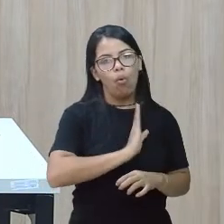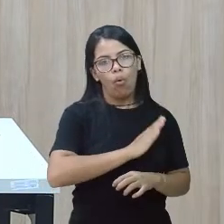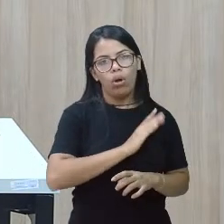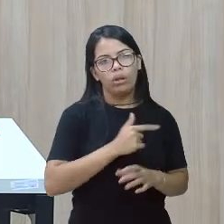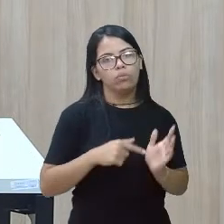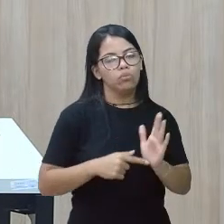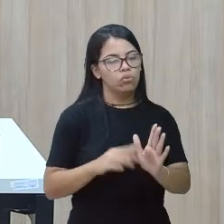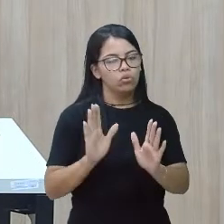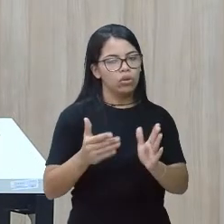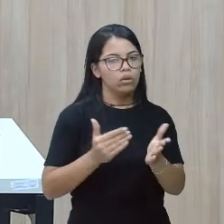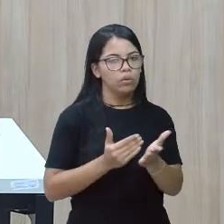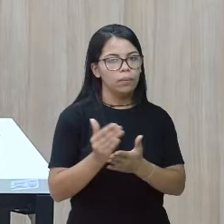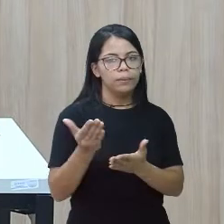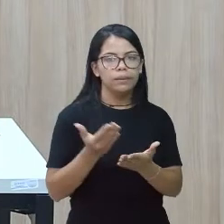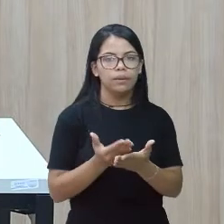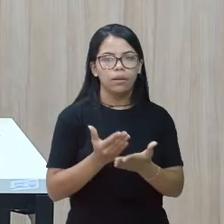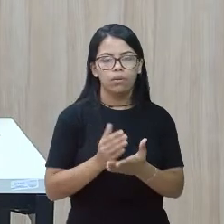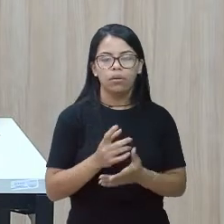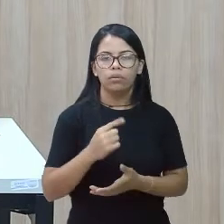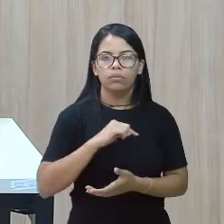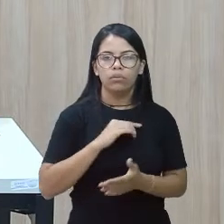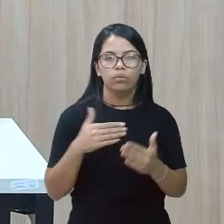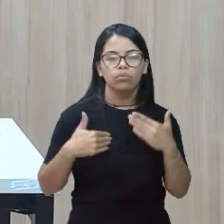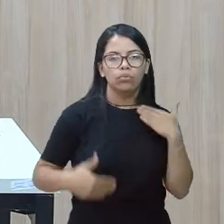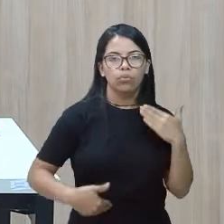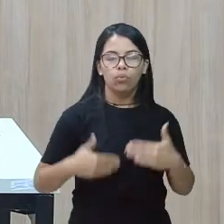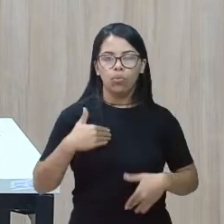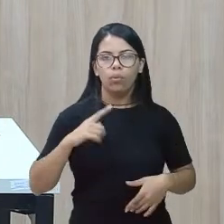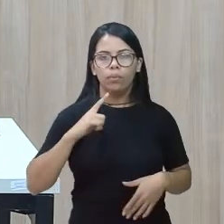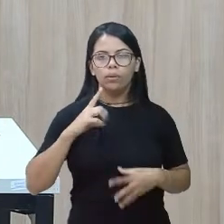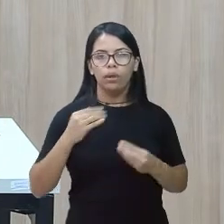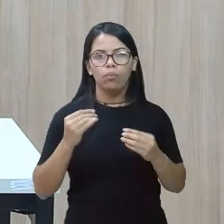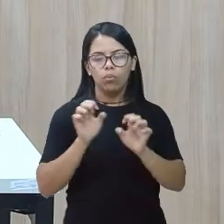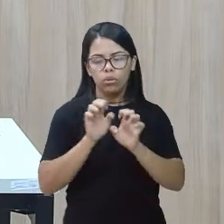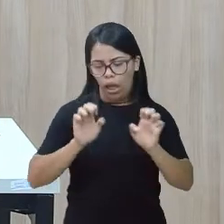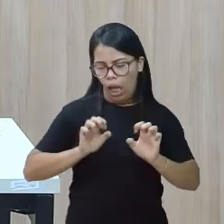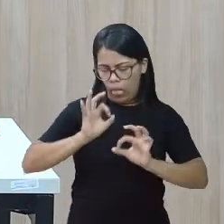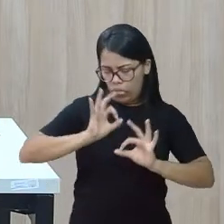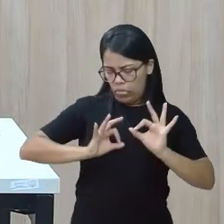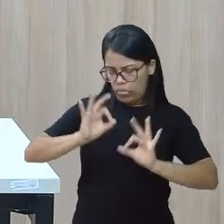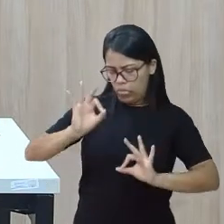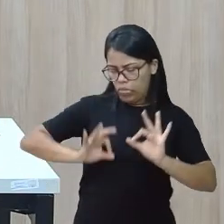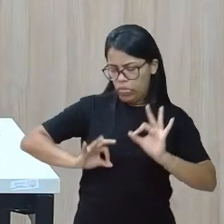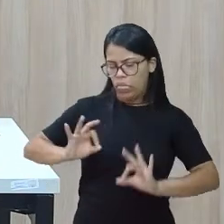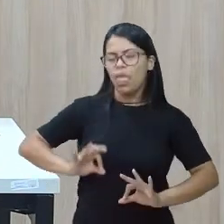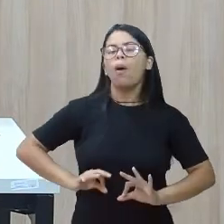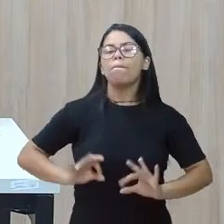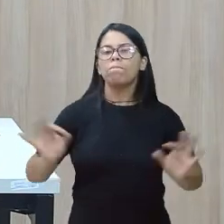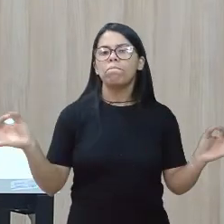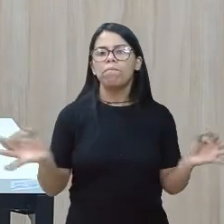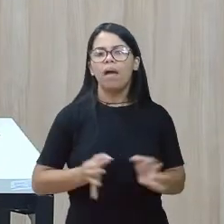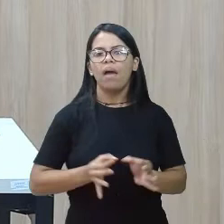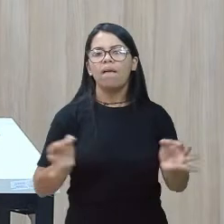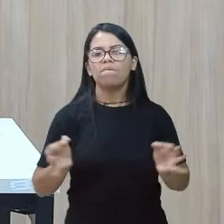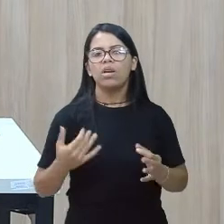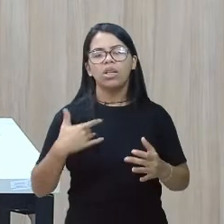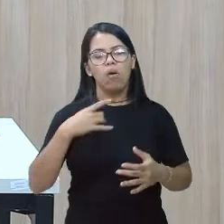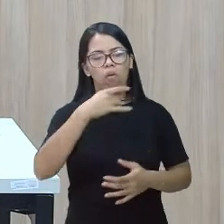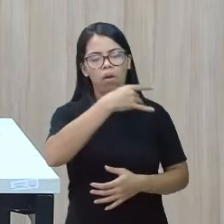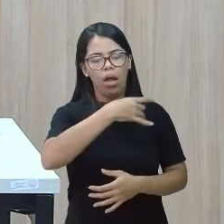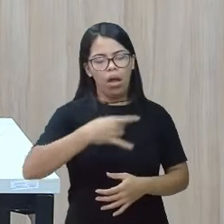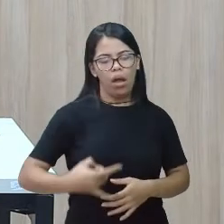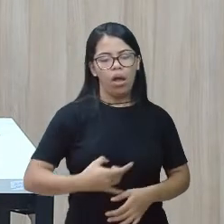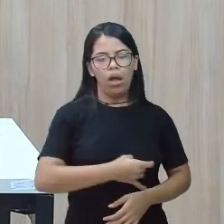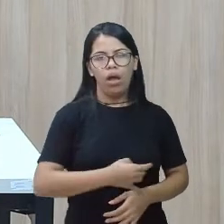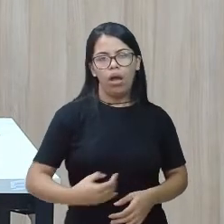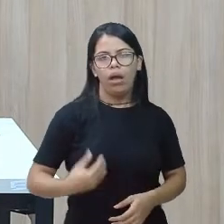o início dessa aula, né, que o nosso corpo, então, ele é muito bem estruturado e cada parte do corpo e cada